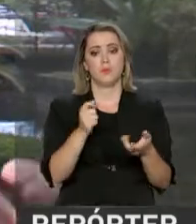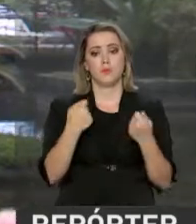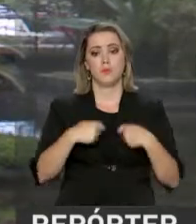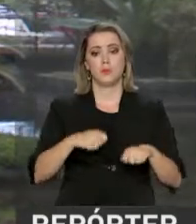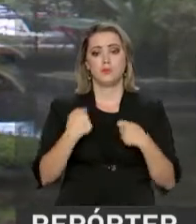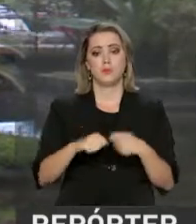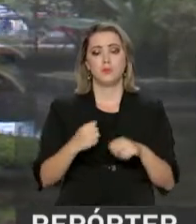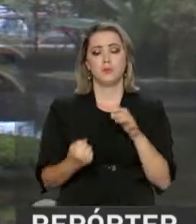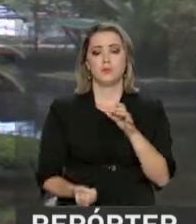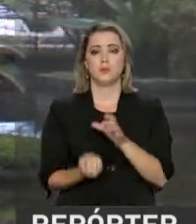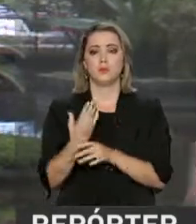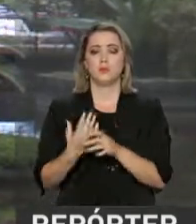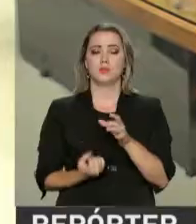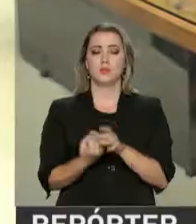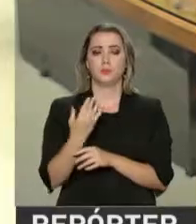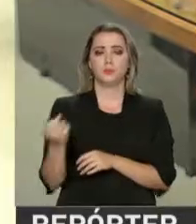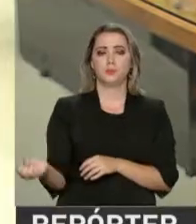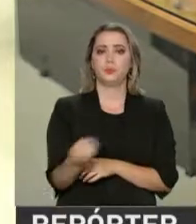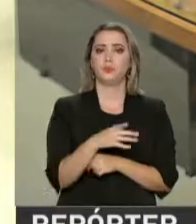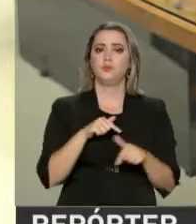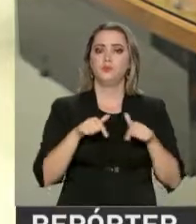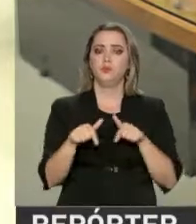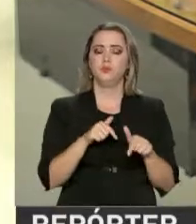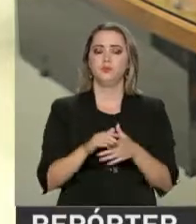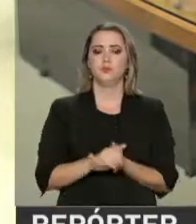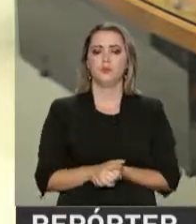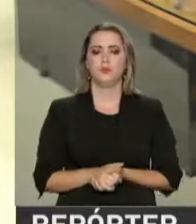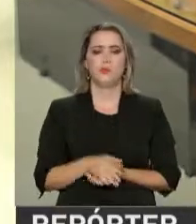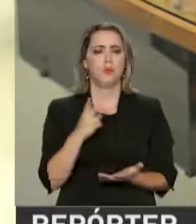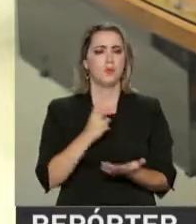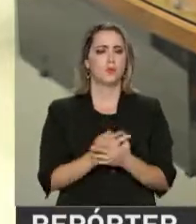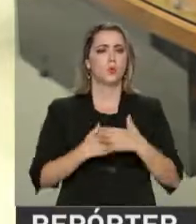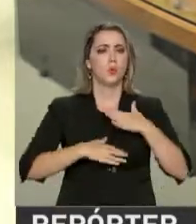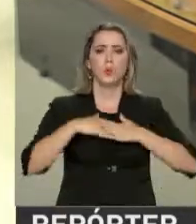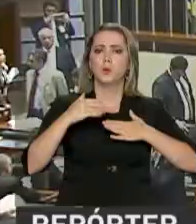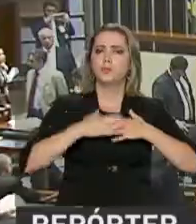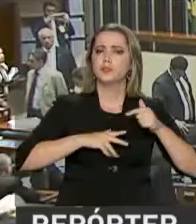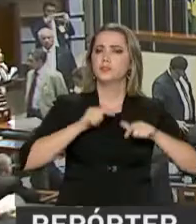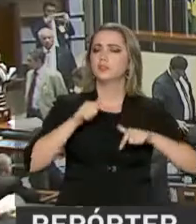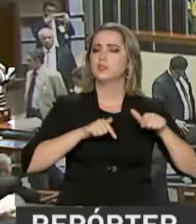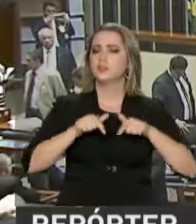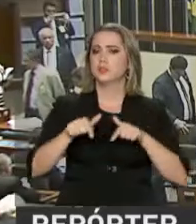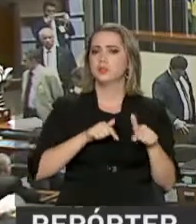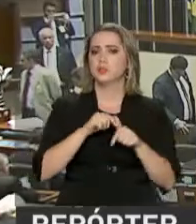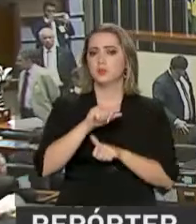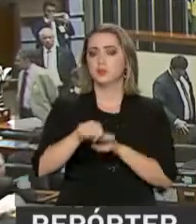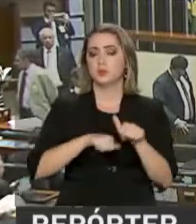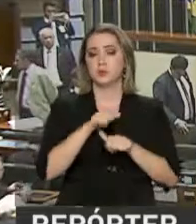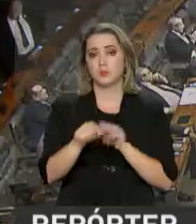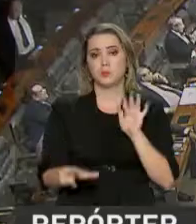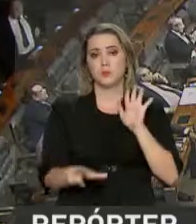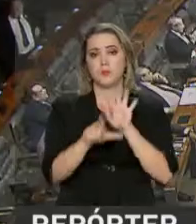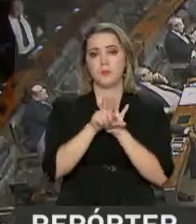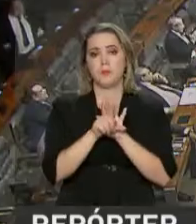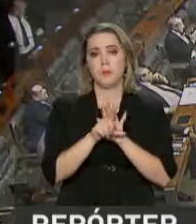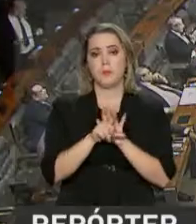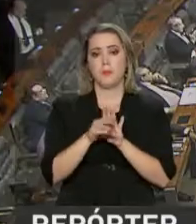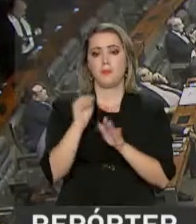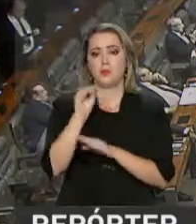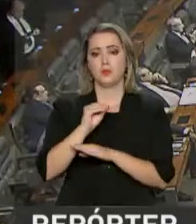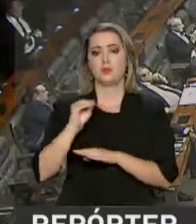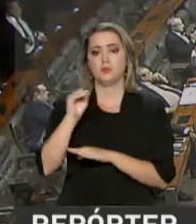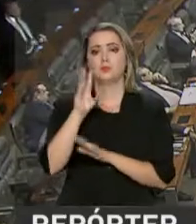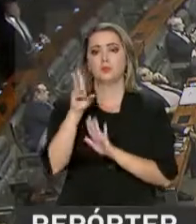de criação de novos postos de trabalho independente dos resultados esperados as mudanças na legislação preservam